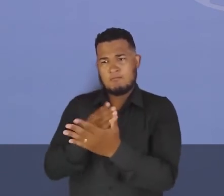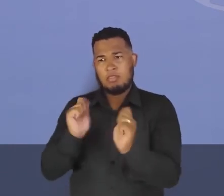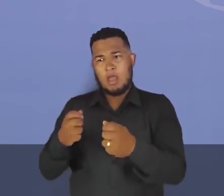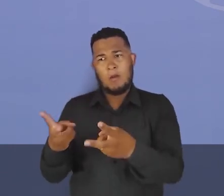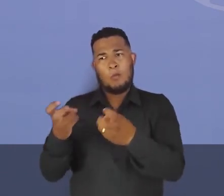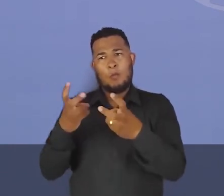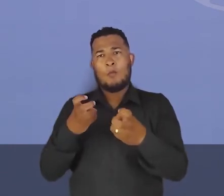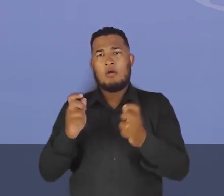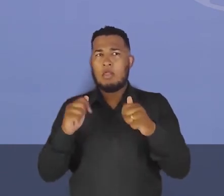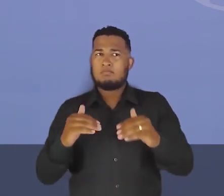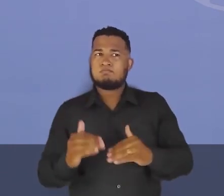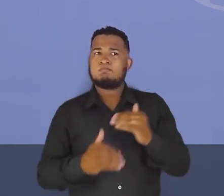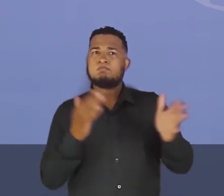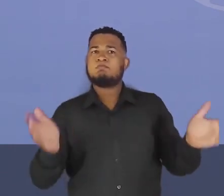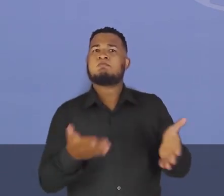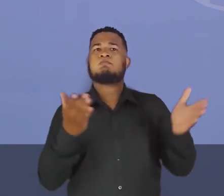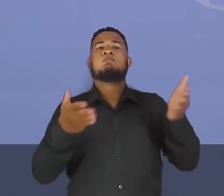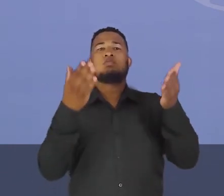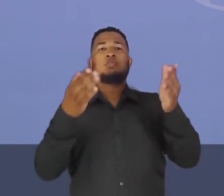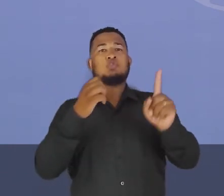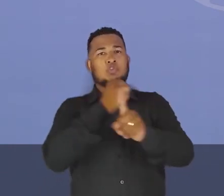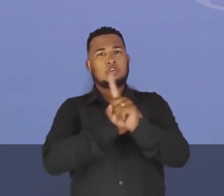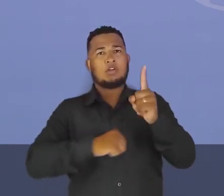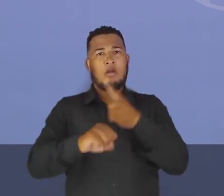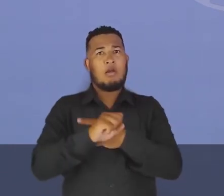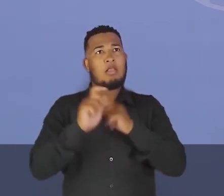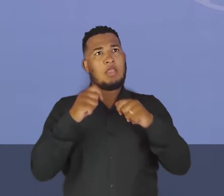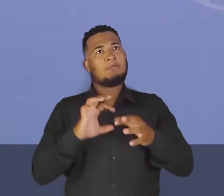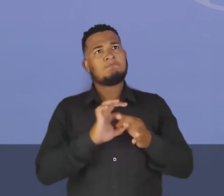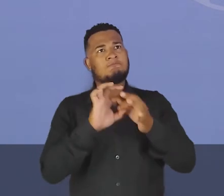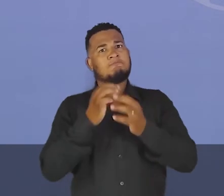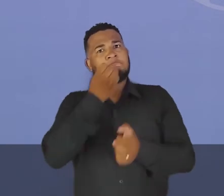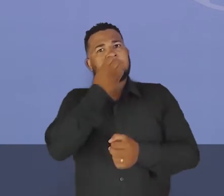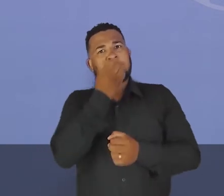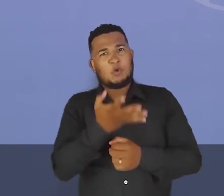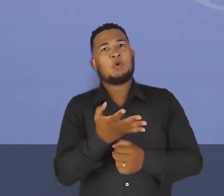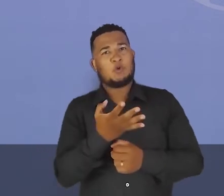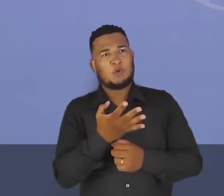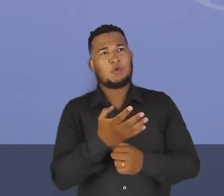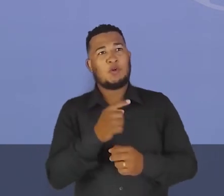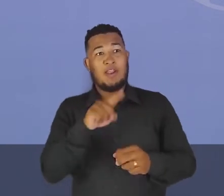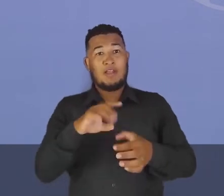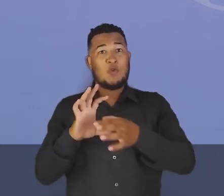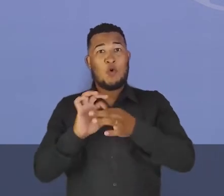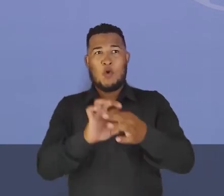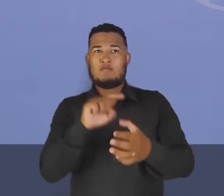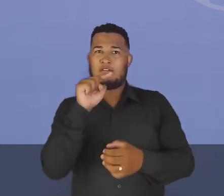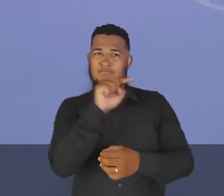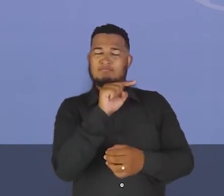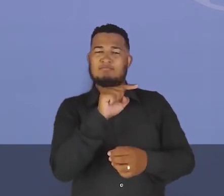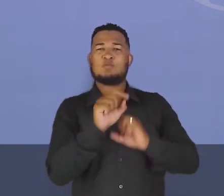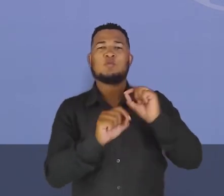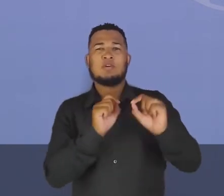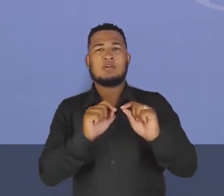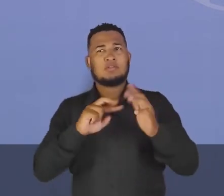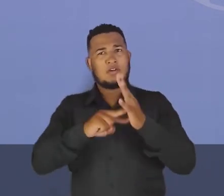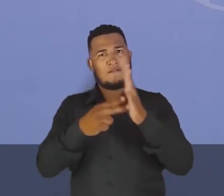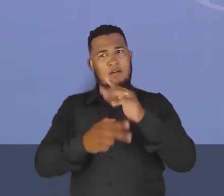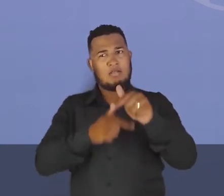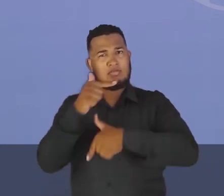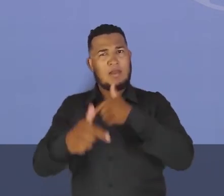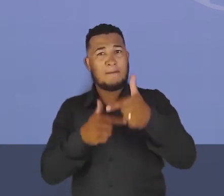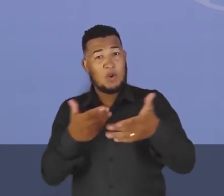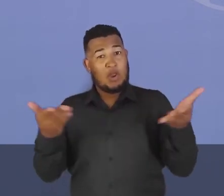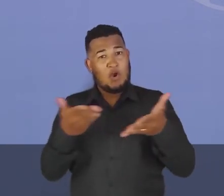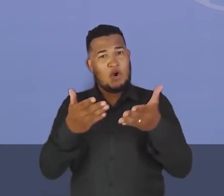de ascender socialmente e permanecer numa boa condição social naquele contexto. Ou seja, o trabalho sendo